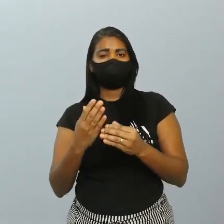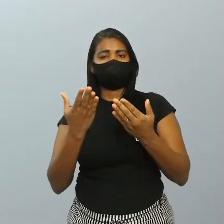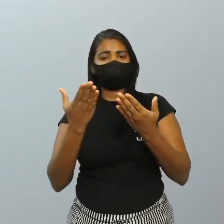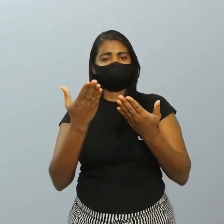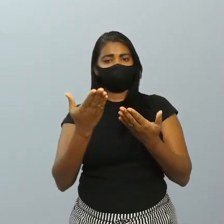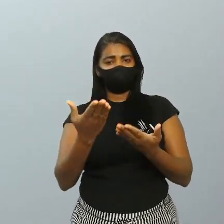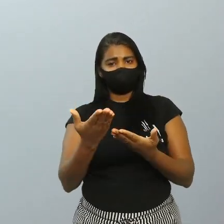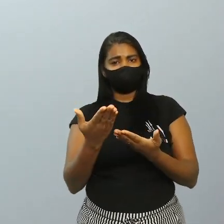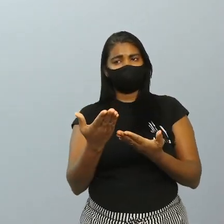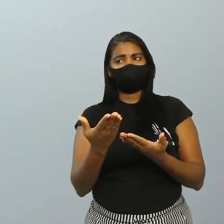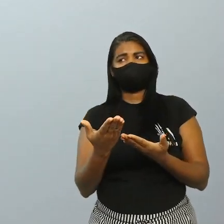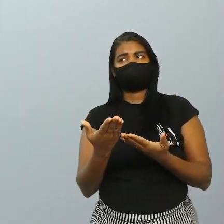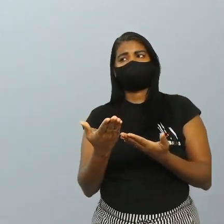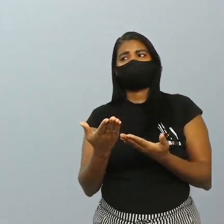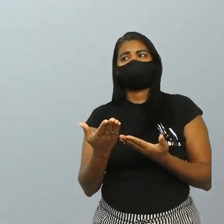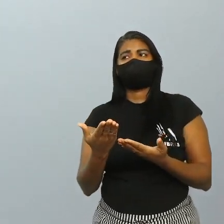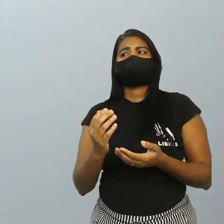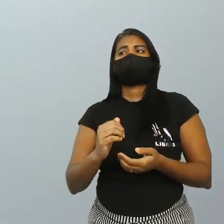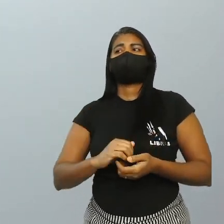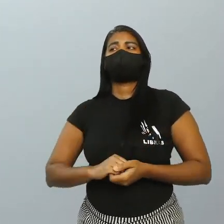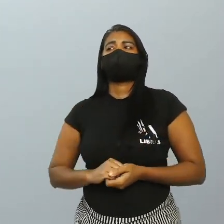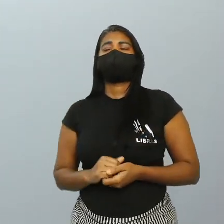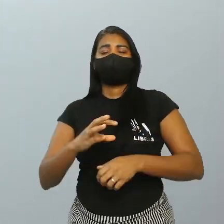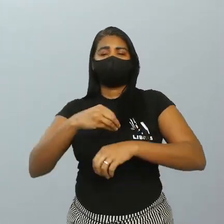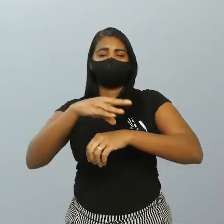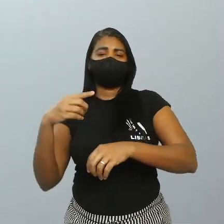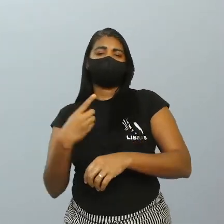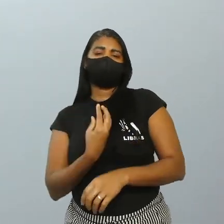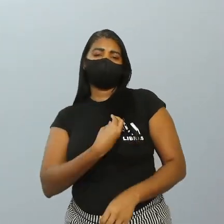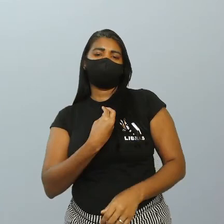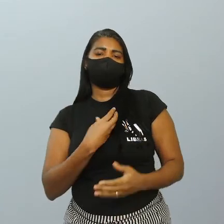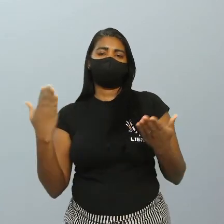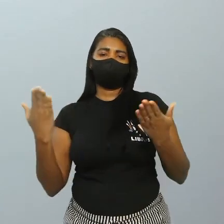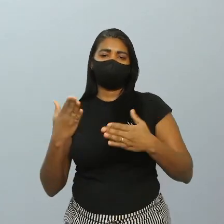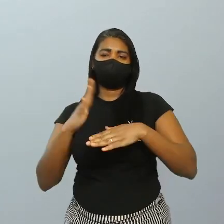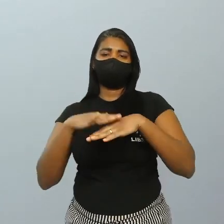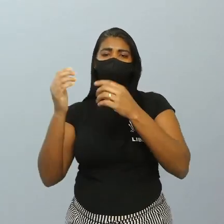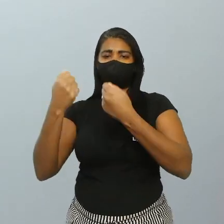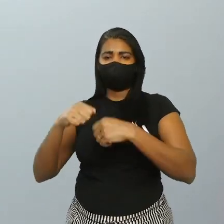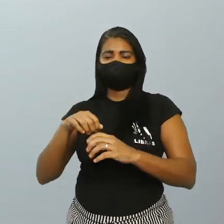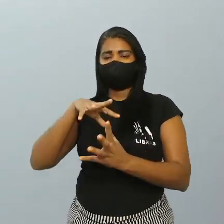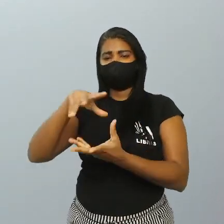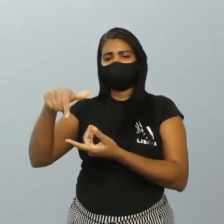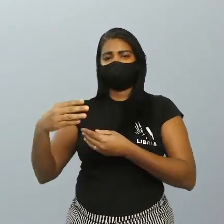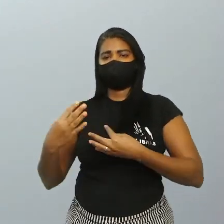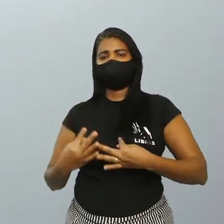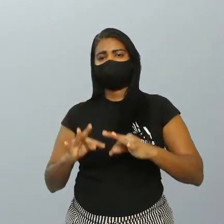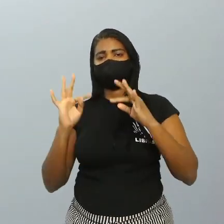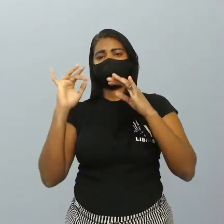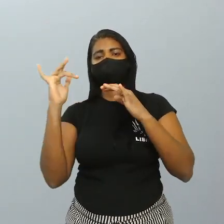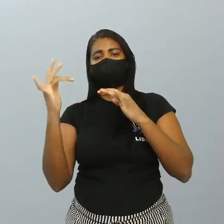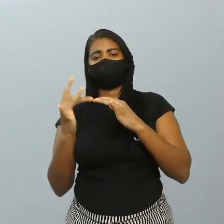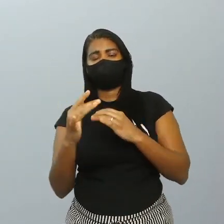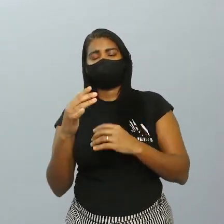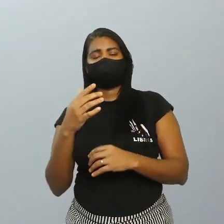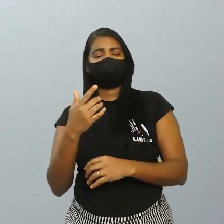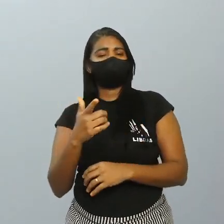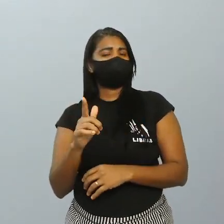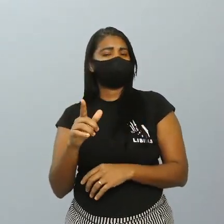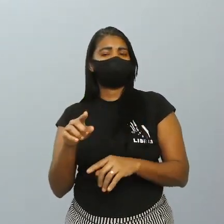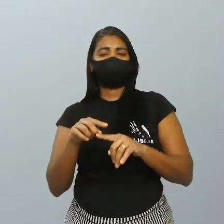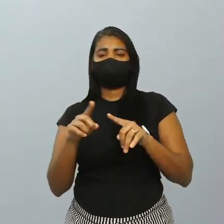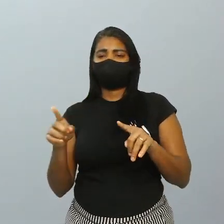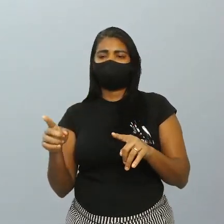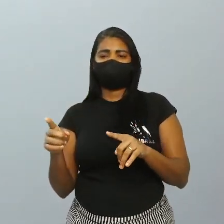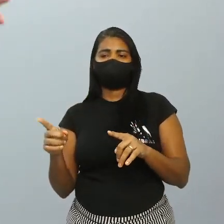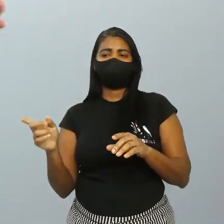super importantes para a gente viver nessa possibilidade do mundo digital. É uma coisa que a gente não vai mais voltar.